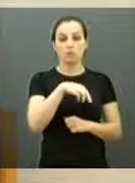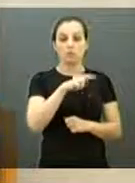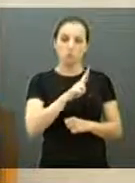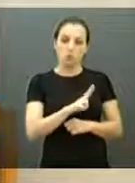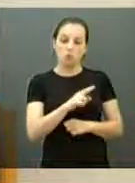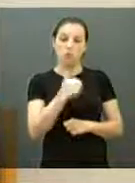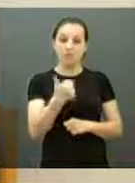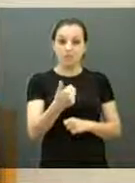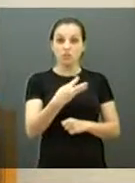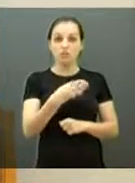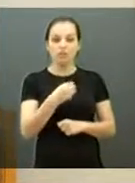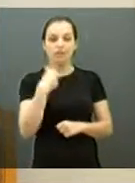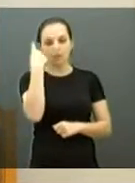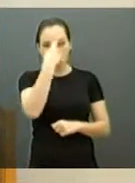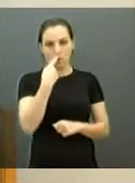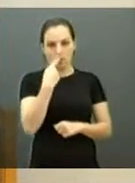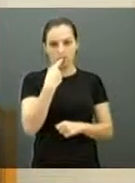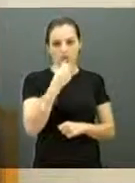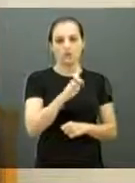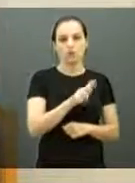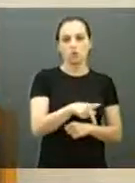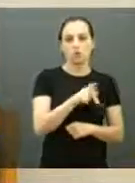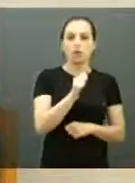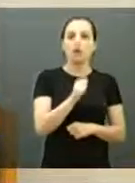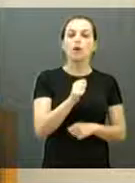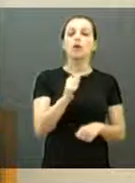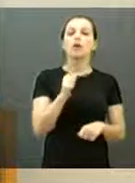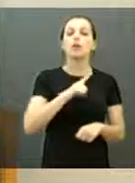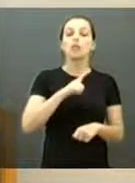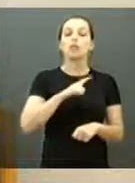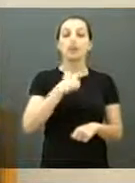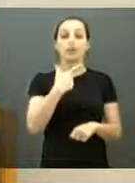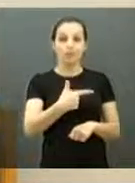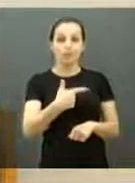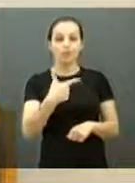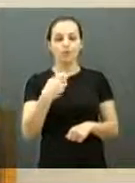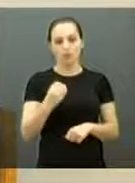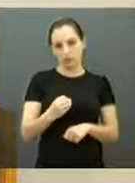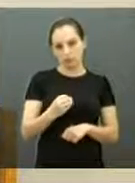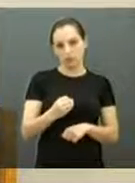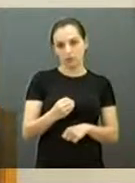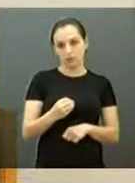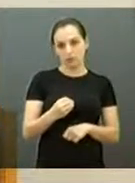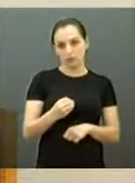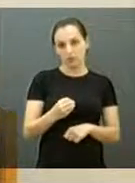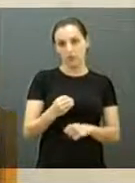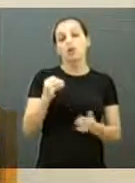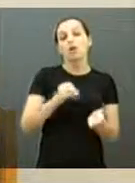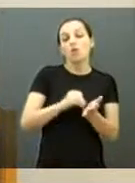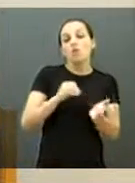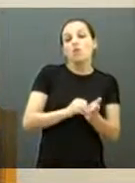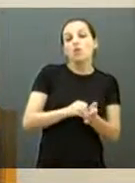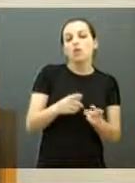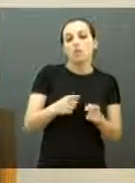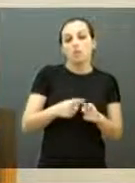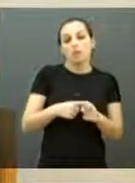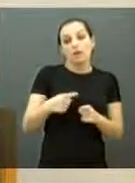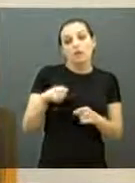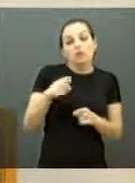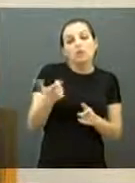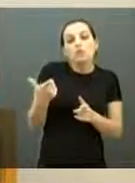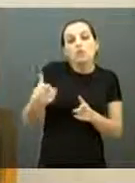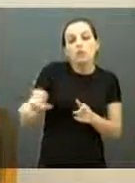horas, na UPA ele deu 20. Como se ele não dá no SAMU, falta médico no SAMU.